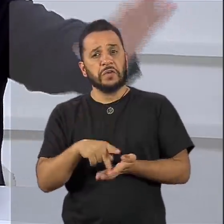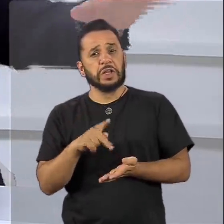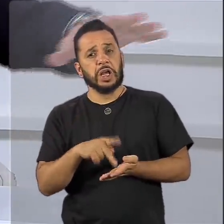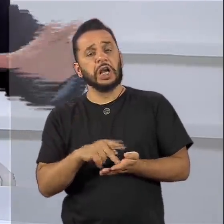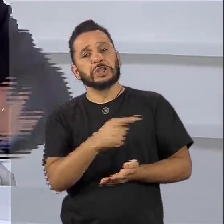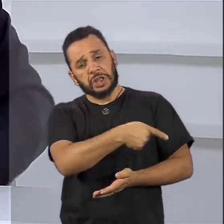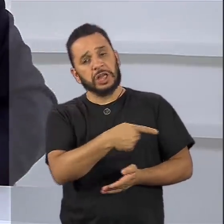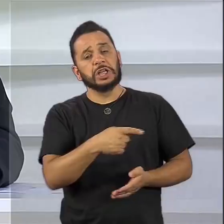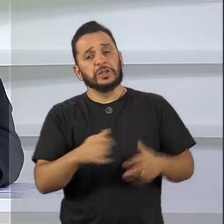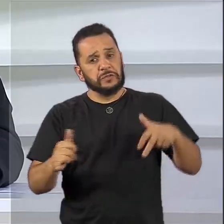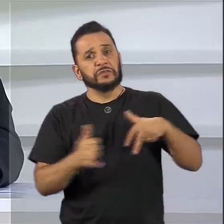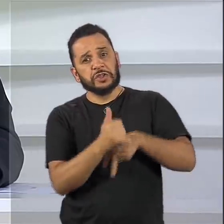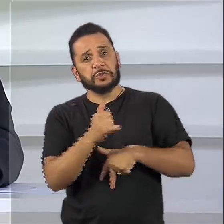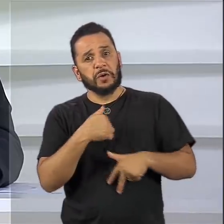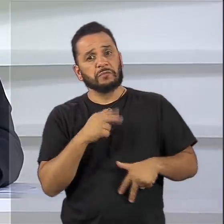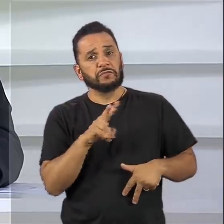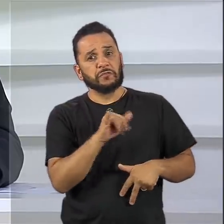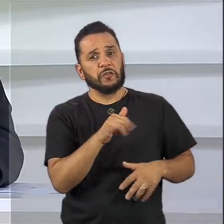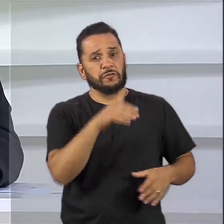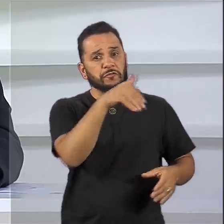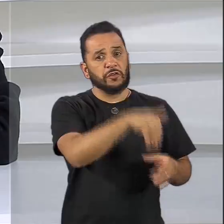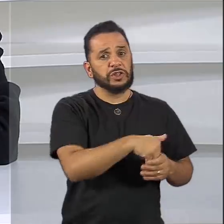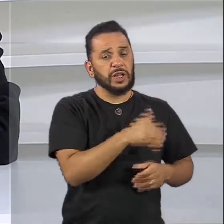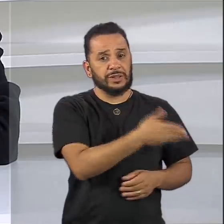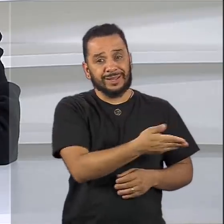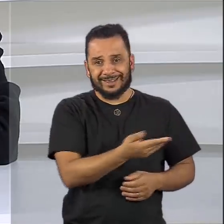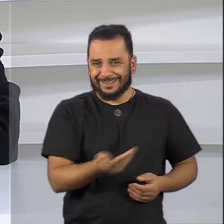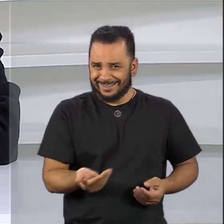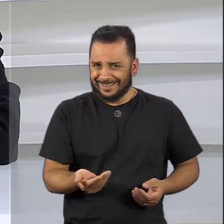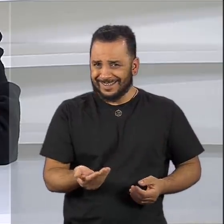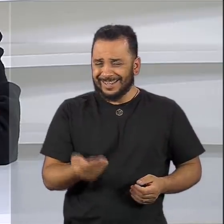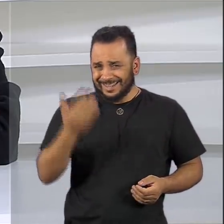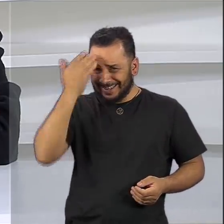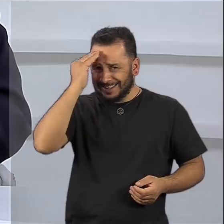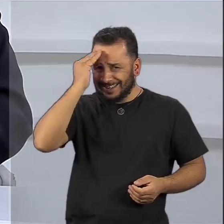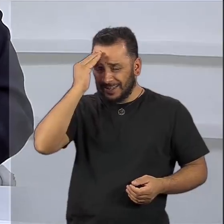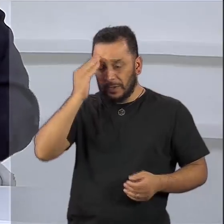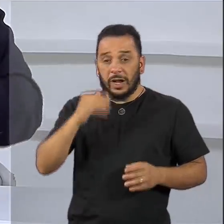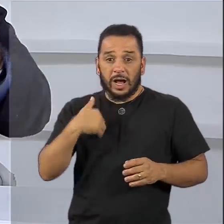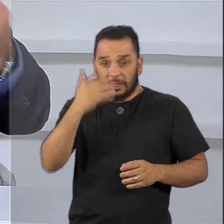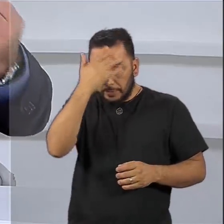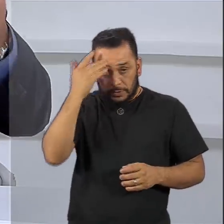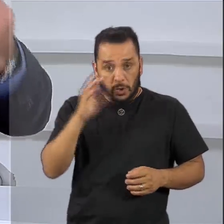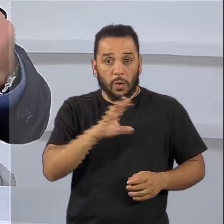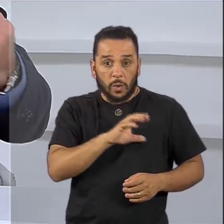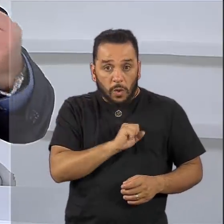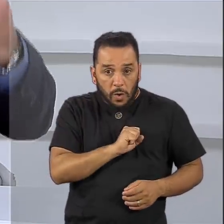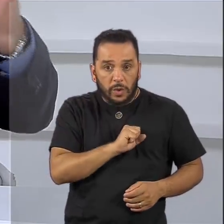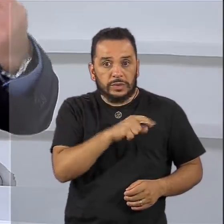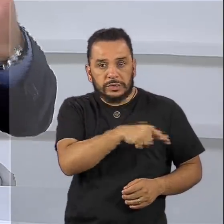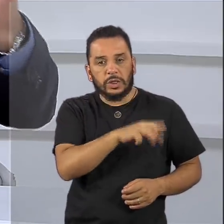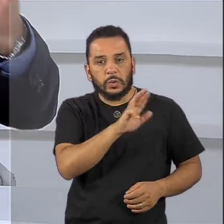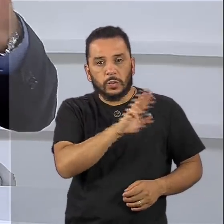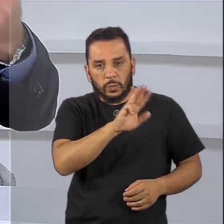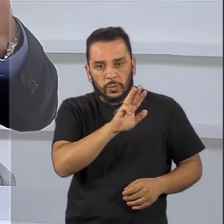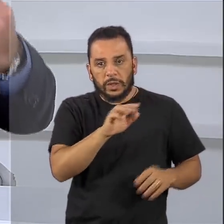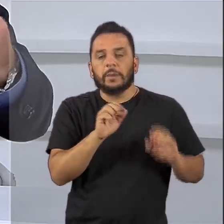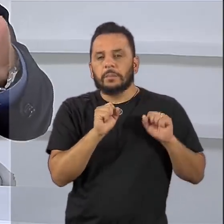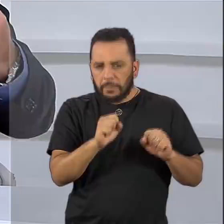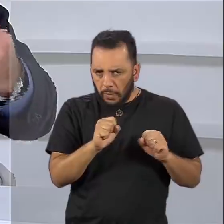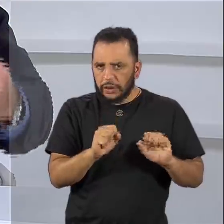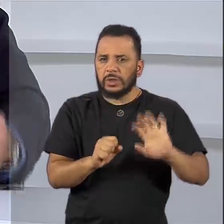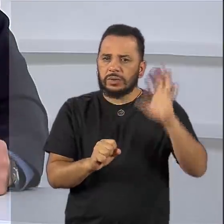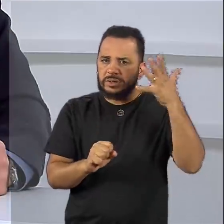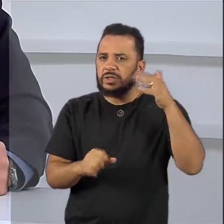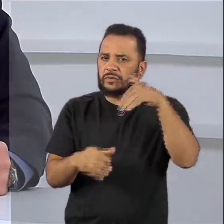petista, não tenho dúvida, vota no Haddad, mas o eleitor do Lula também pode votar no Haddad, mesmo sem ser exatamente um eleitor petista no